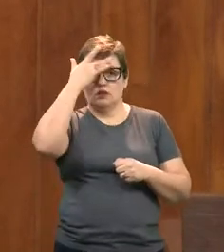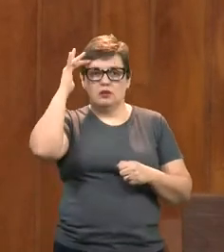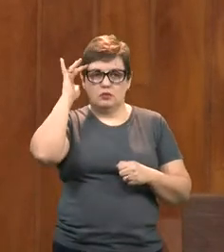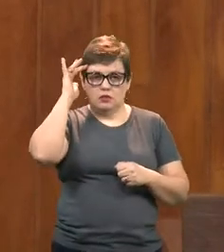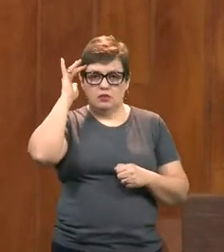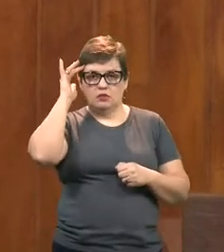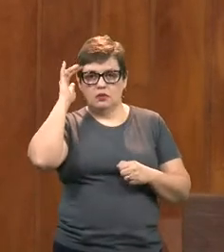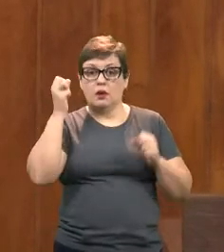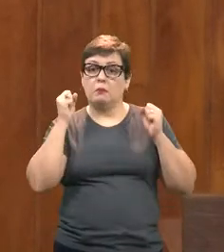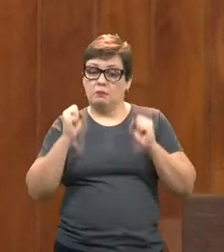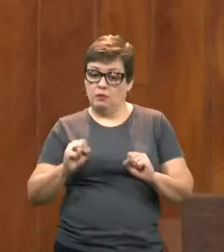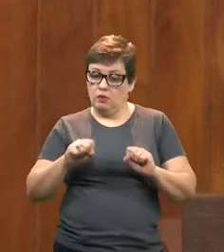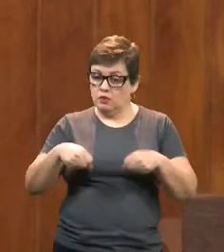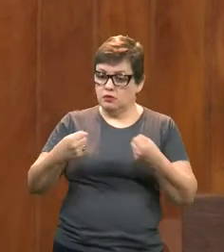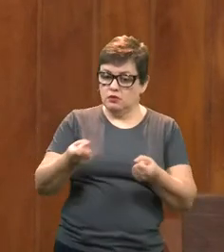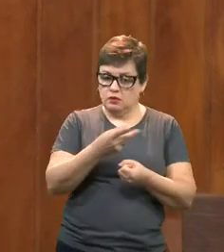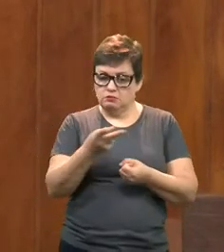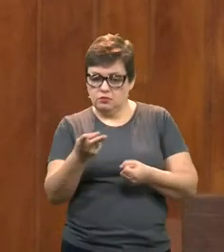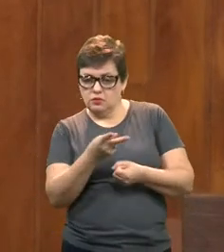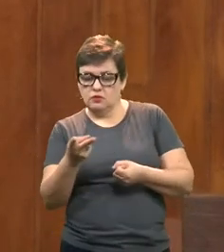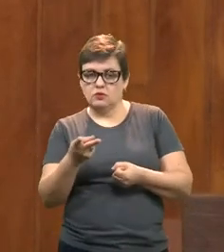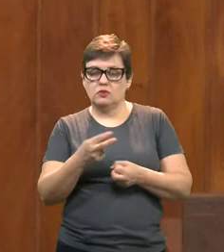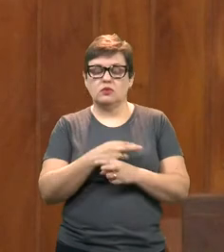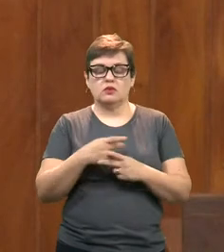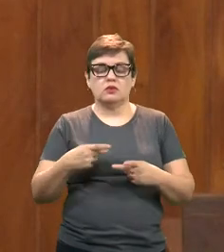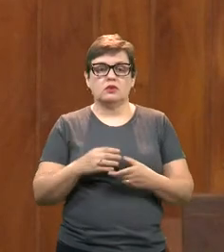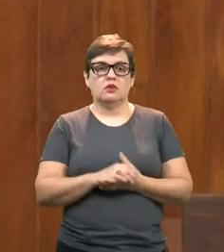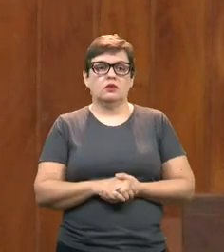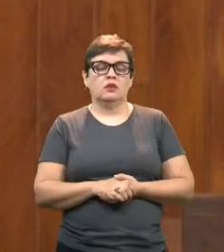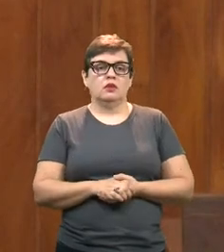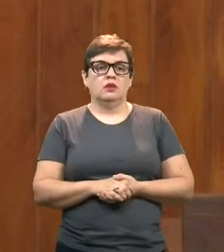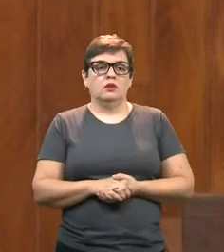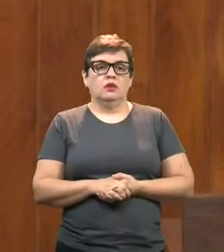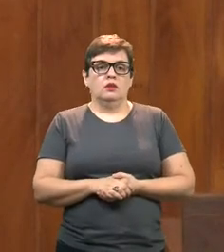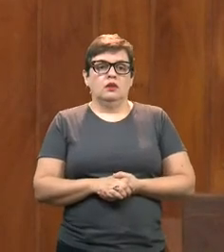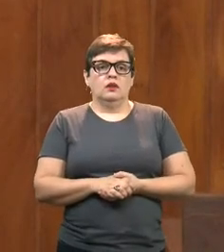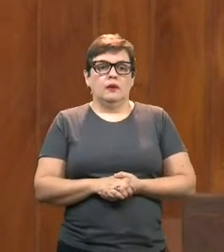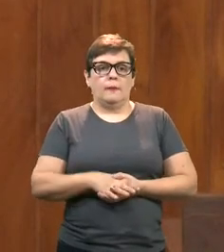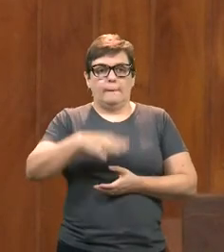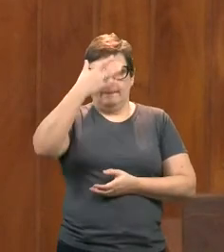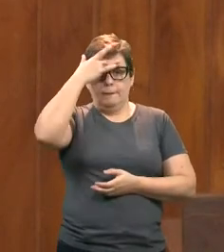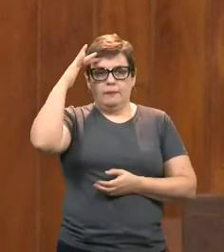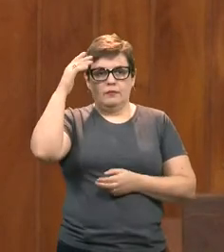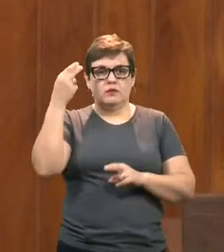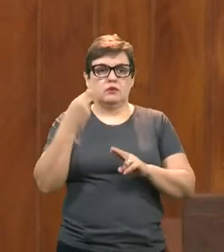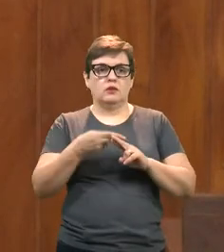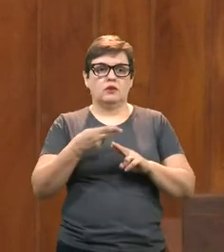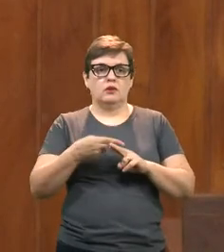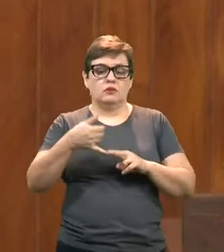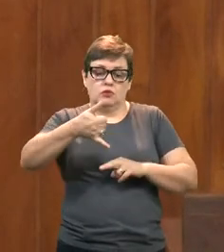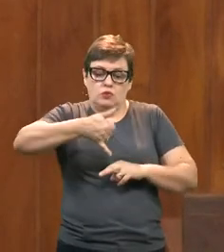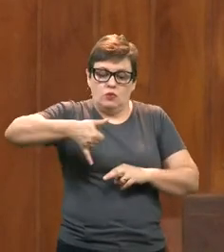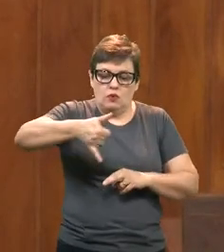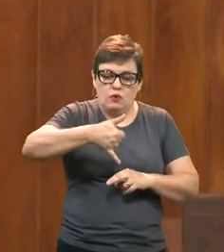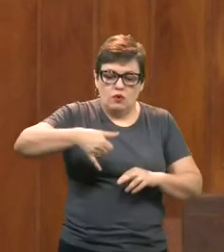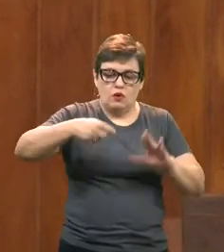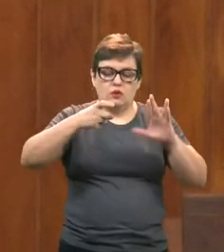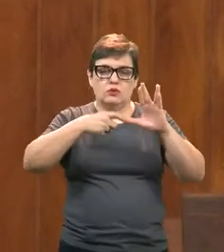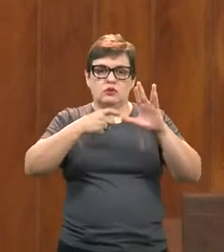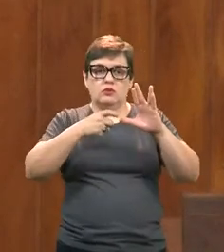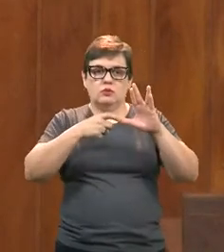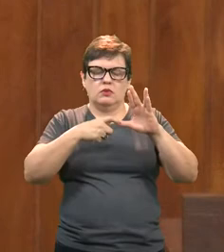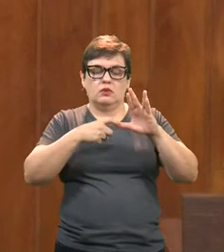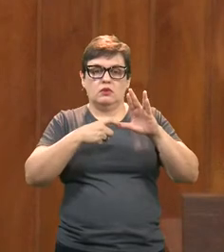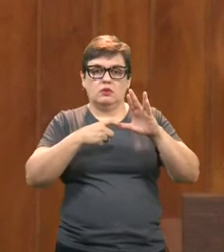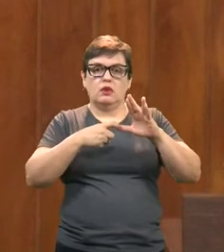Anvisa. Tá ok? Então, meu paciente, ele faz uso de óleo de maconha, ele faz uso do produto derivado